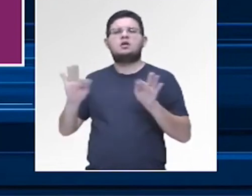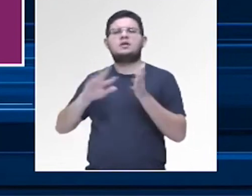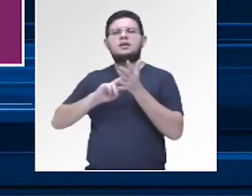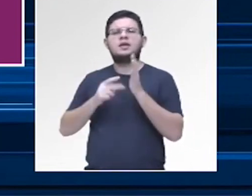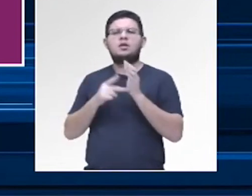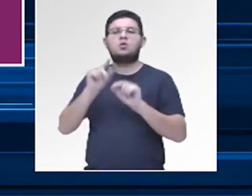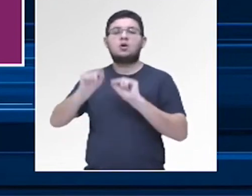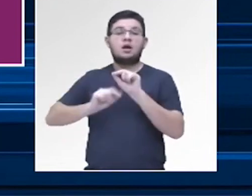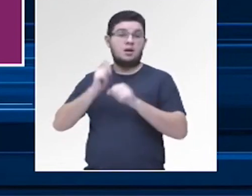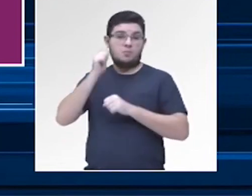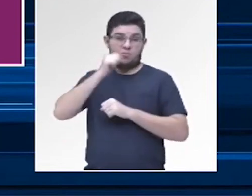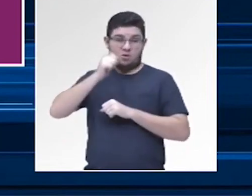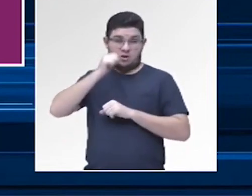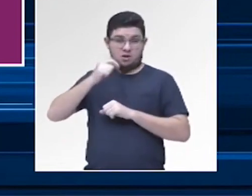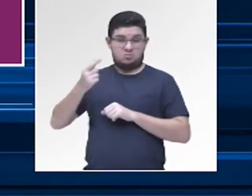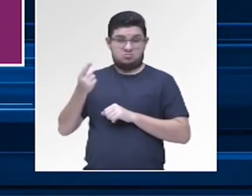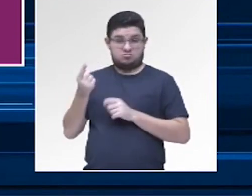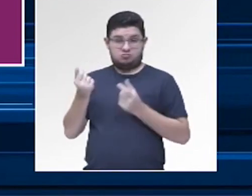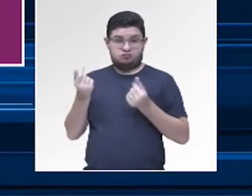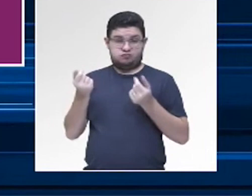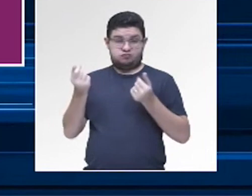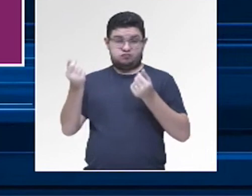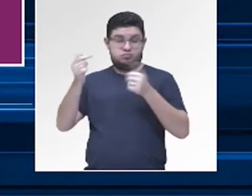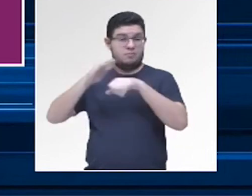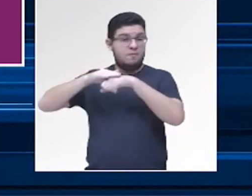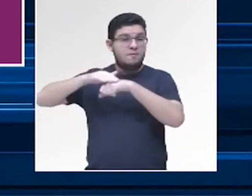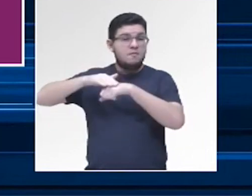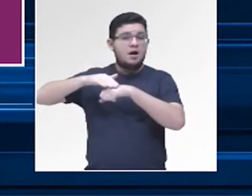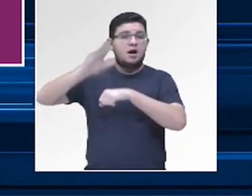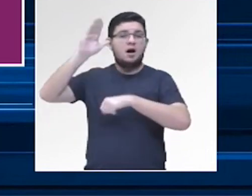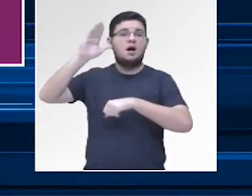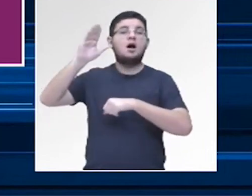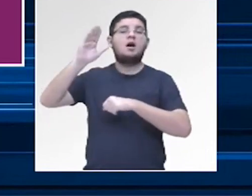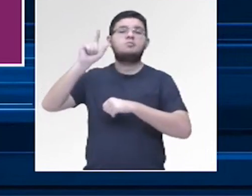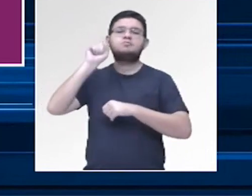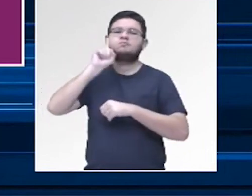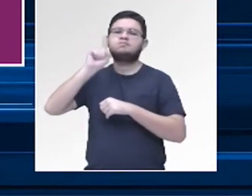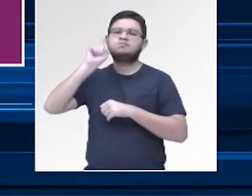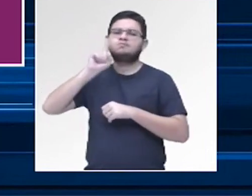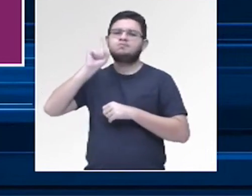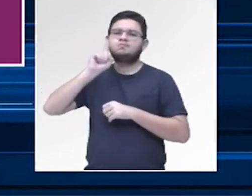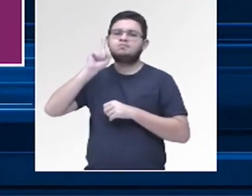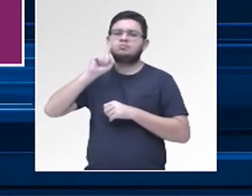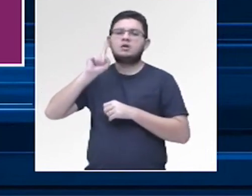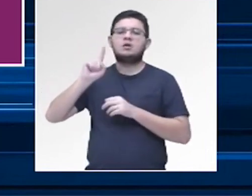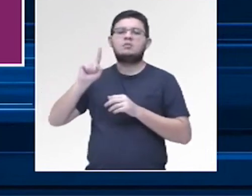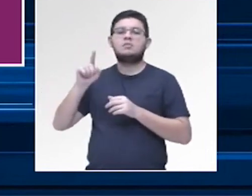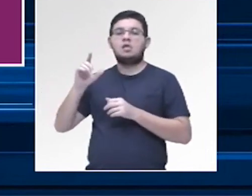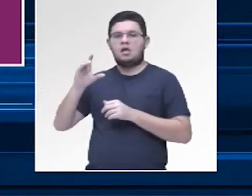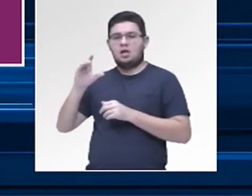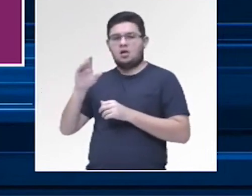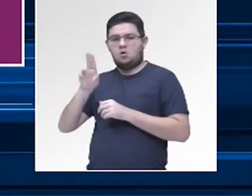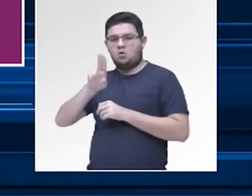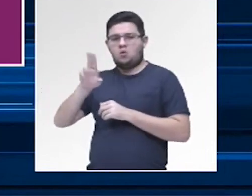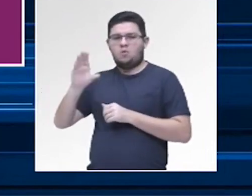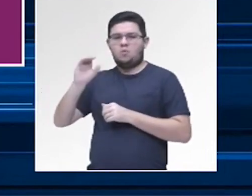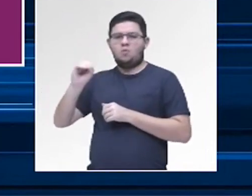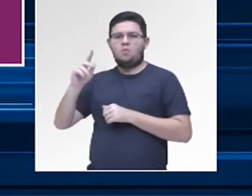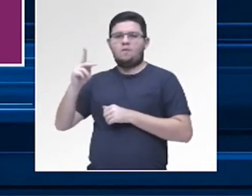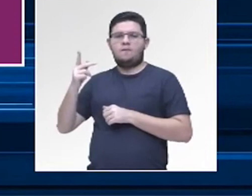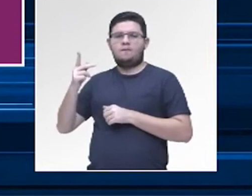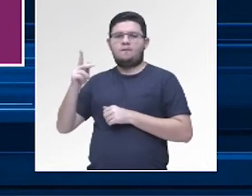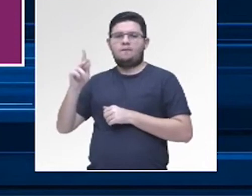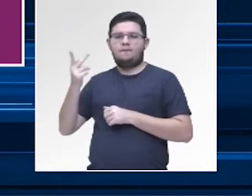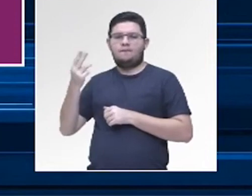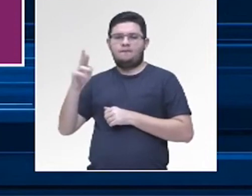mulher mais rica, né? Tem várias mulheres ricas lá, mas a mais rica é a